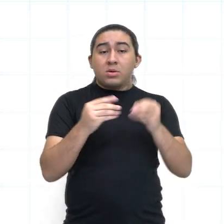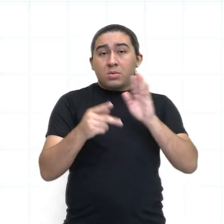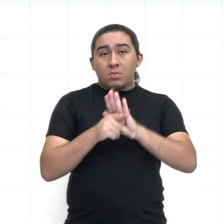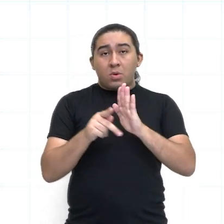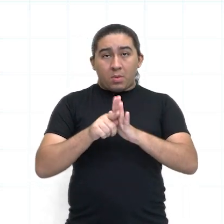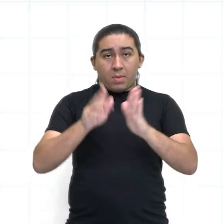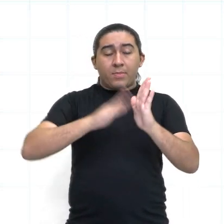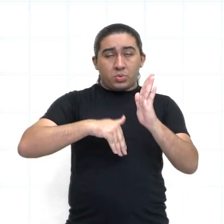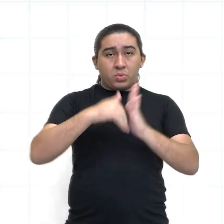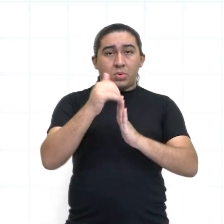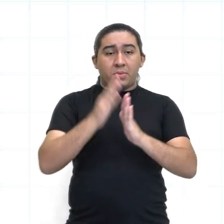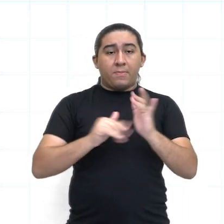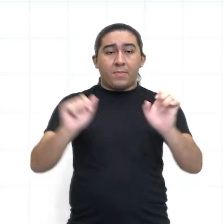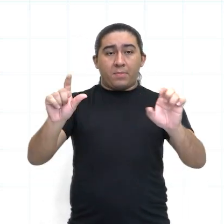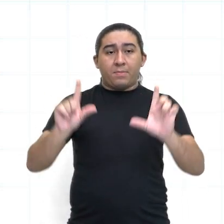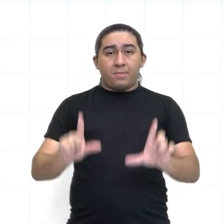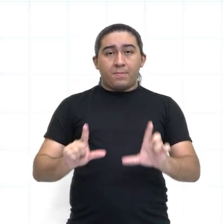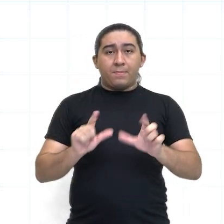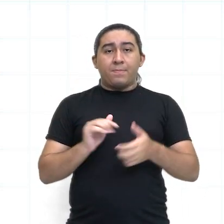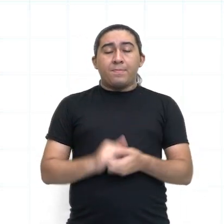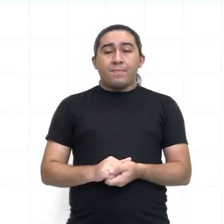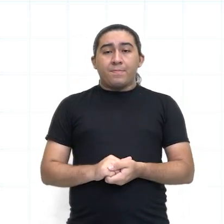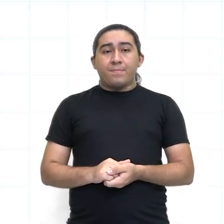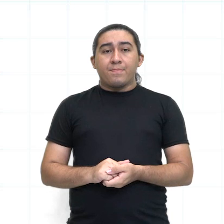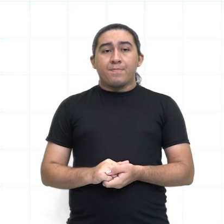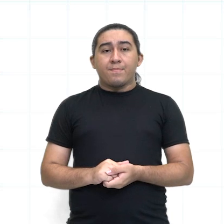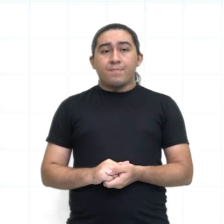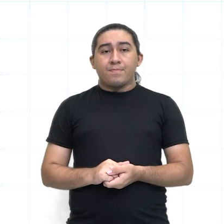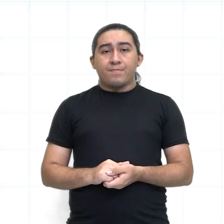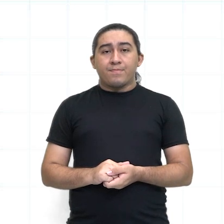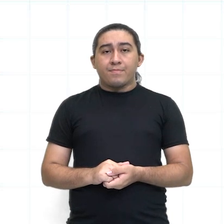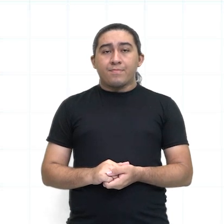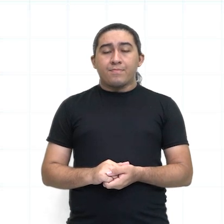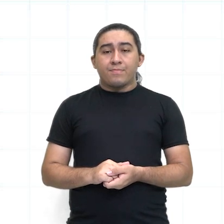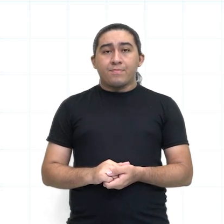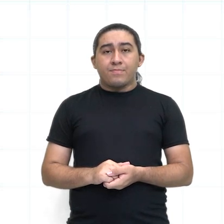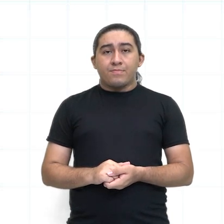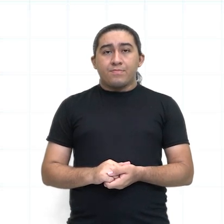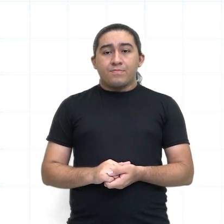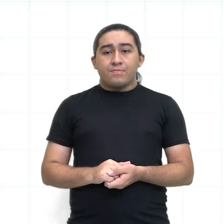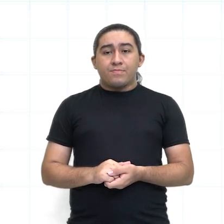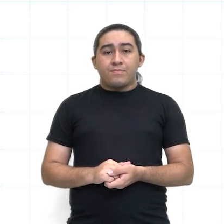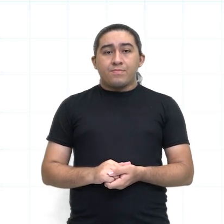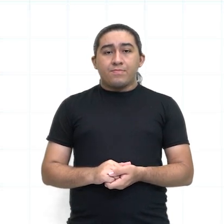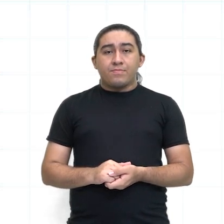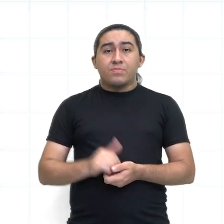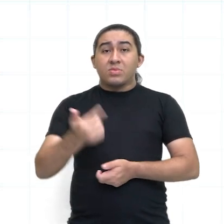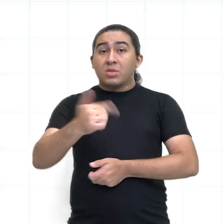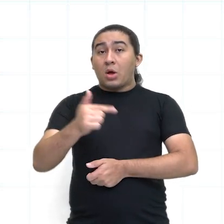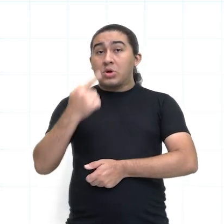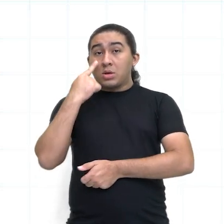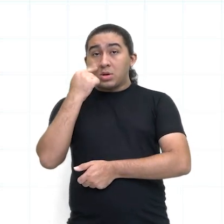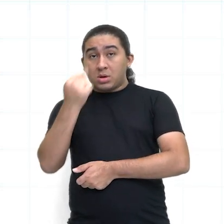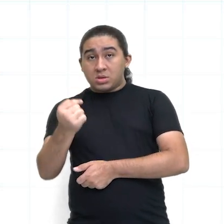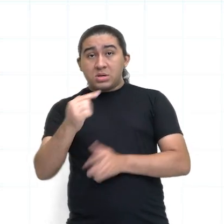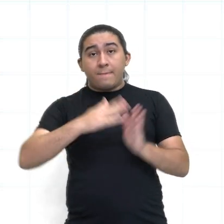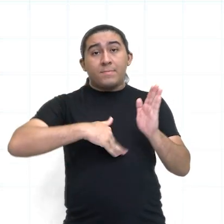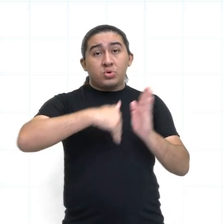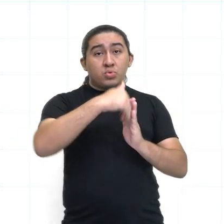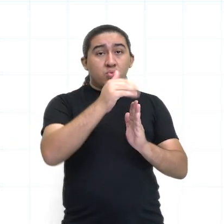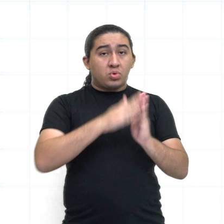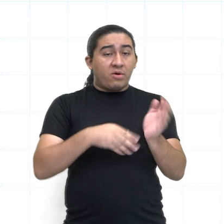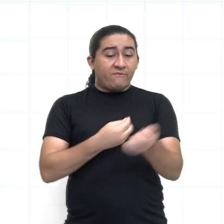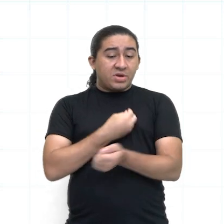as obras. Ou seja, os artistas impressionistas não estavam interessados em retratar a